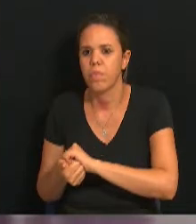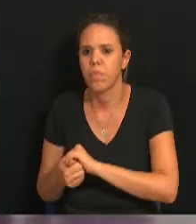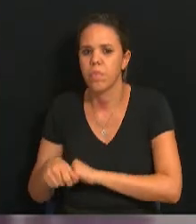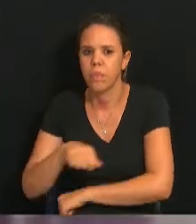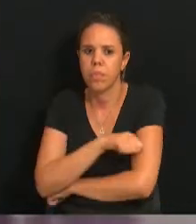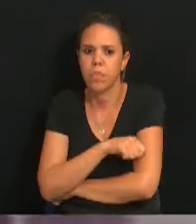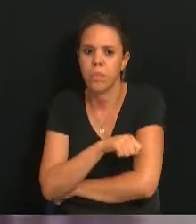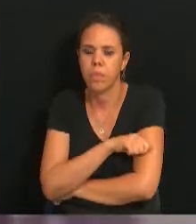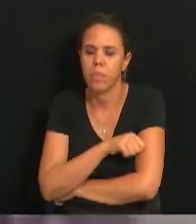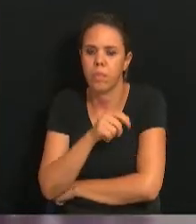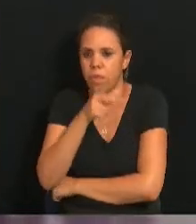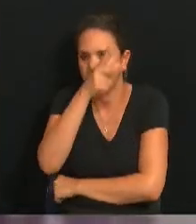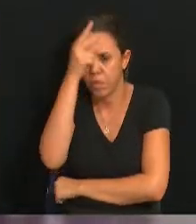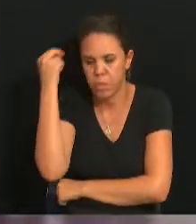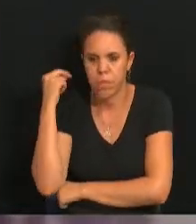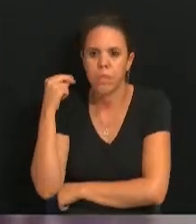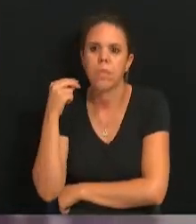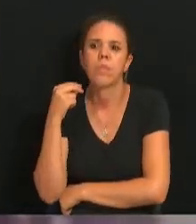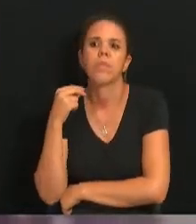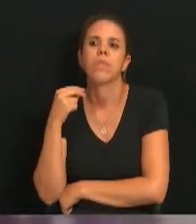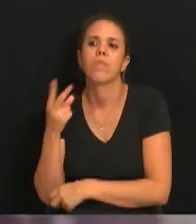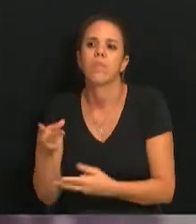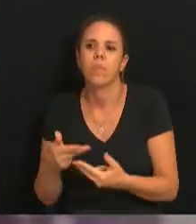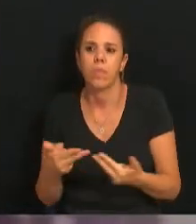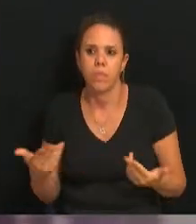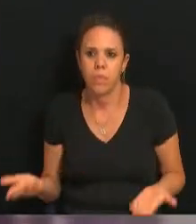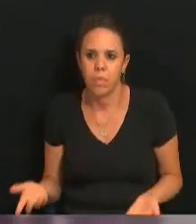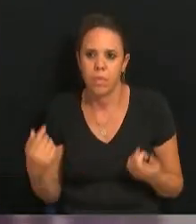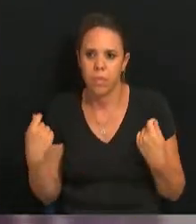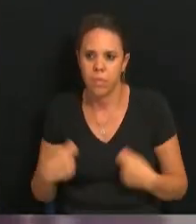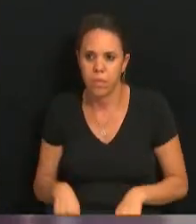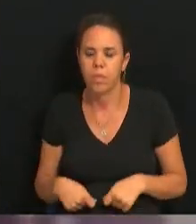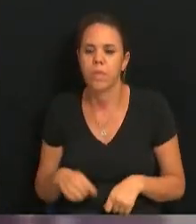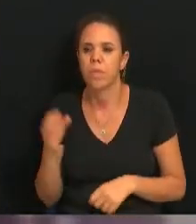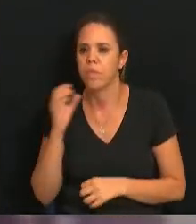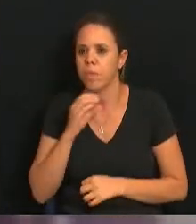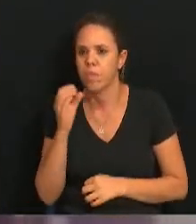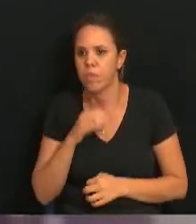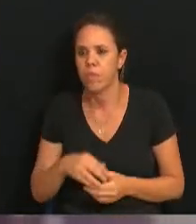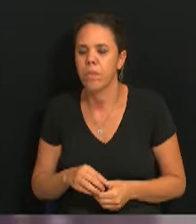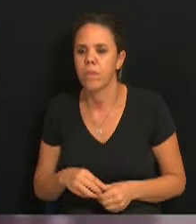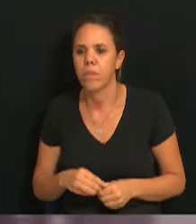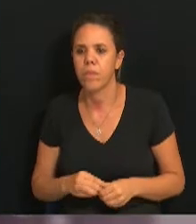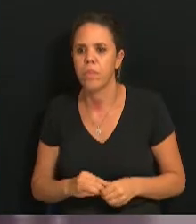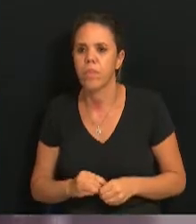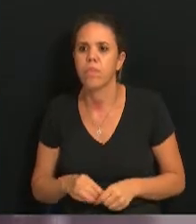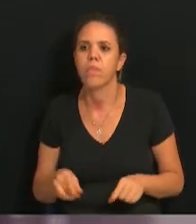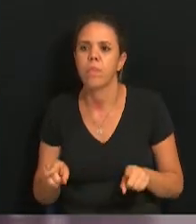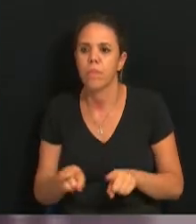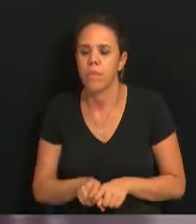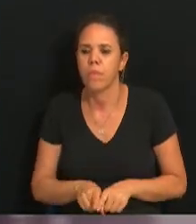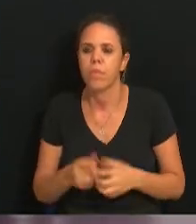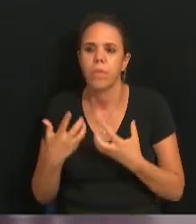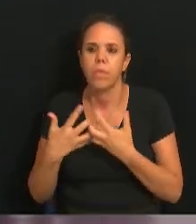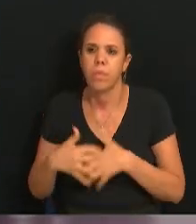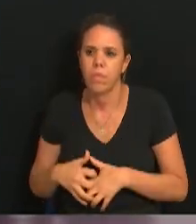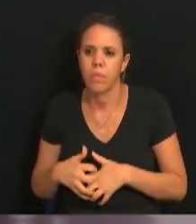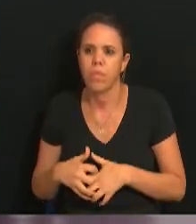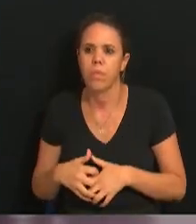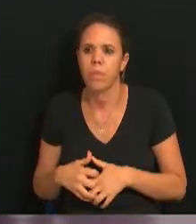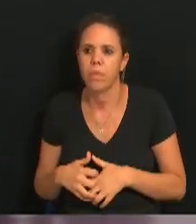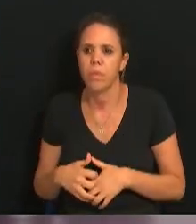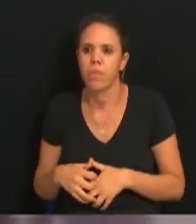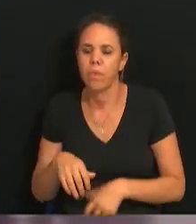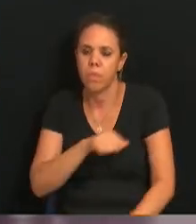A prefeitura deixa de olhar para uma coisa que é necessária e urgente e que acaba também refletindo ali para os nossos